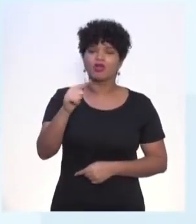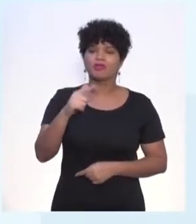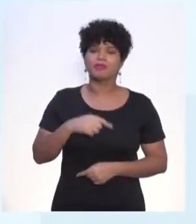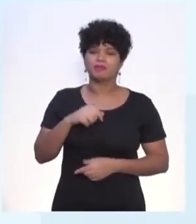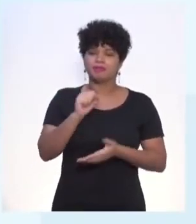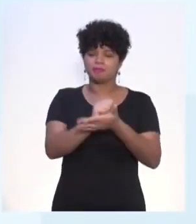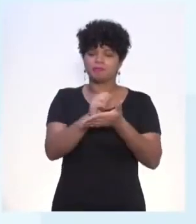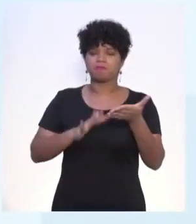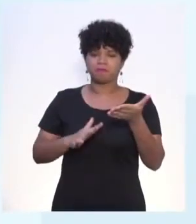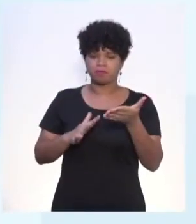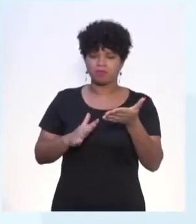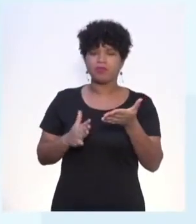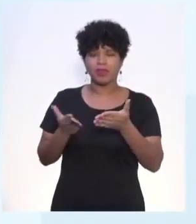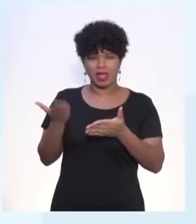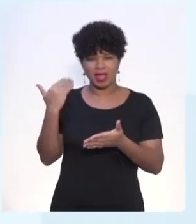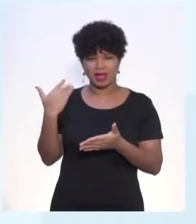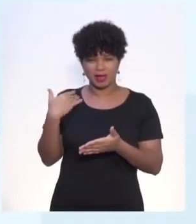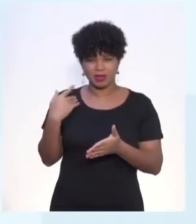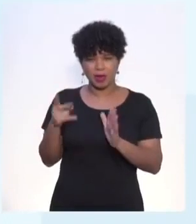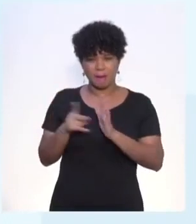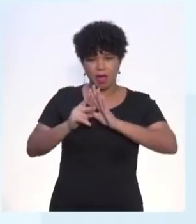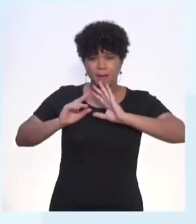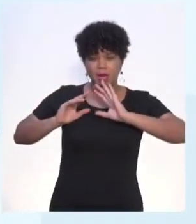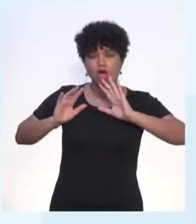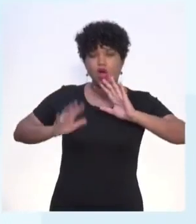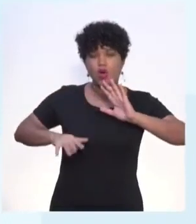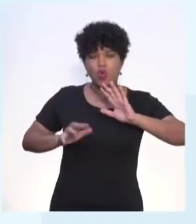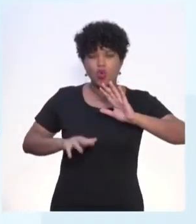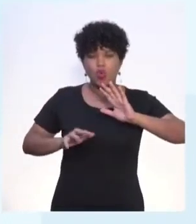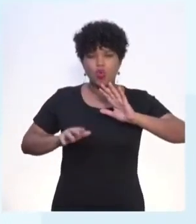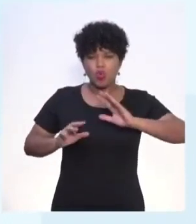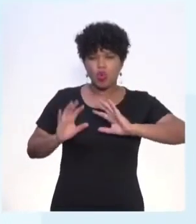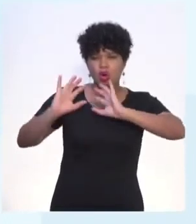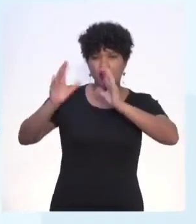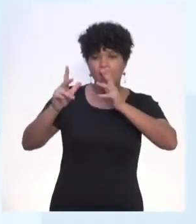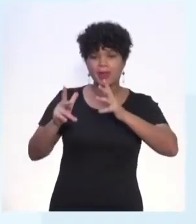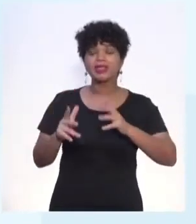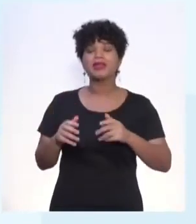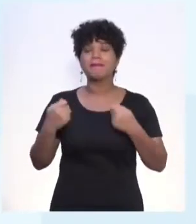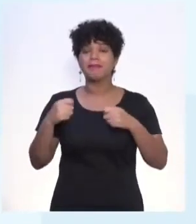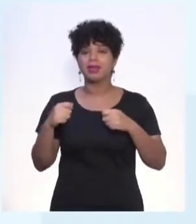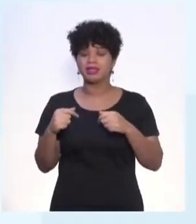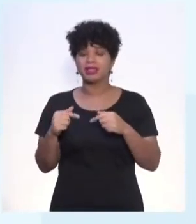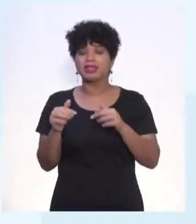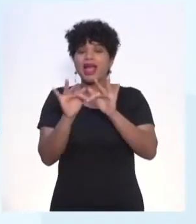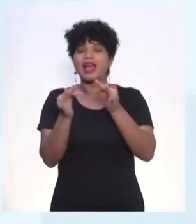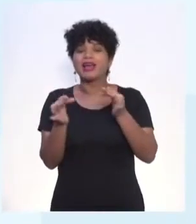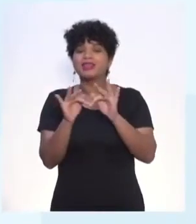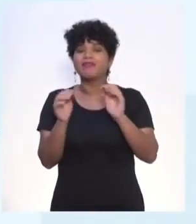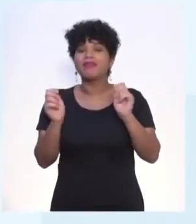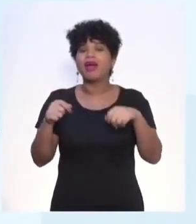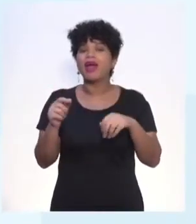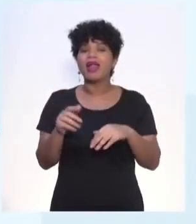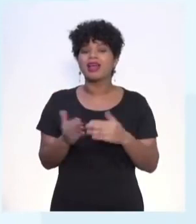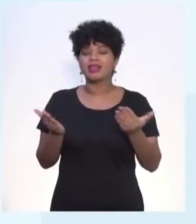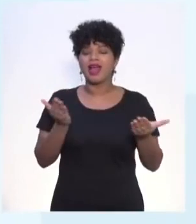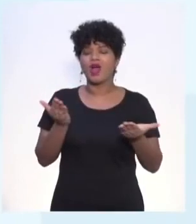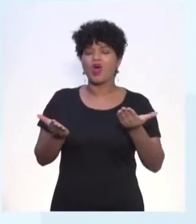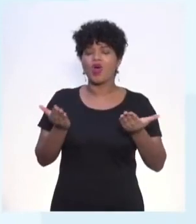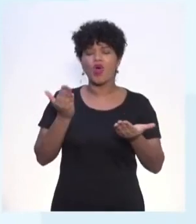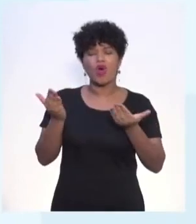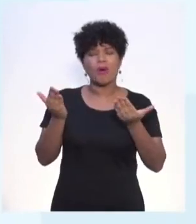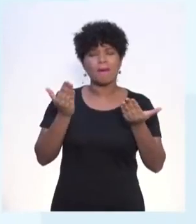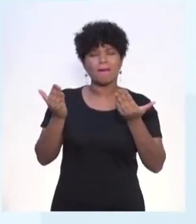atividade anterior do jogo de basquete, da simplificação, ela é importante, que aí você consegue estabelecer o quê? Uma comparação